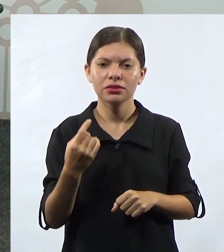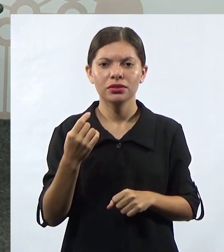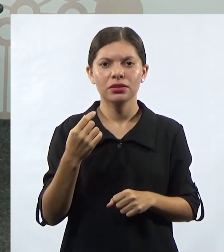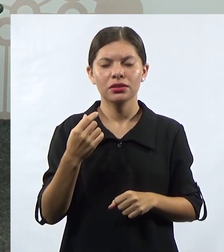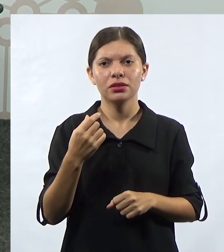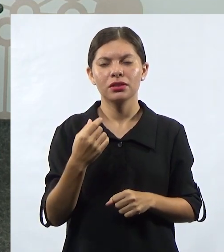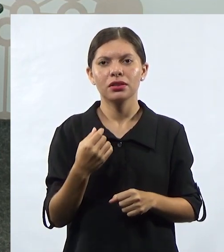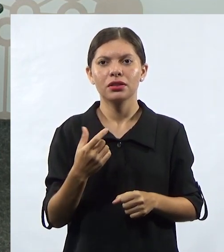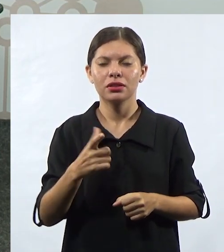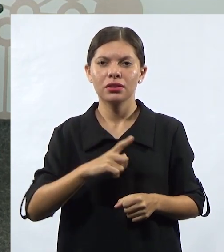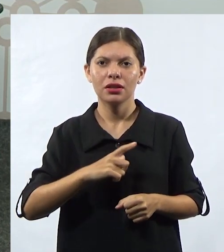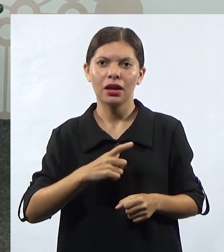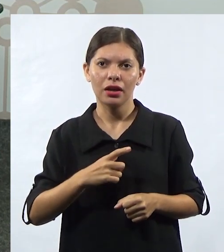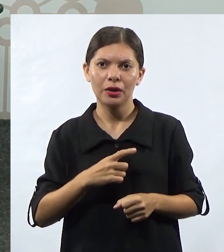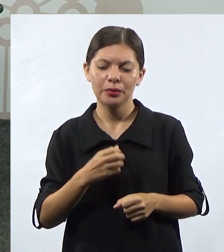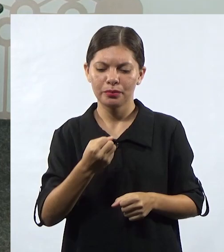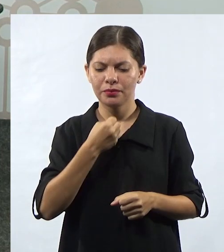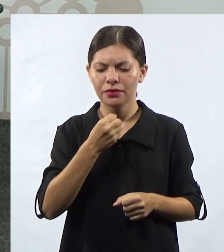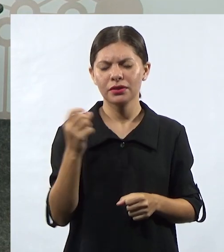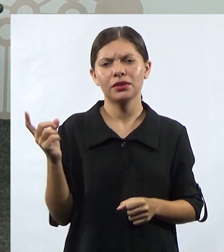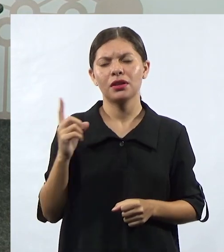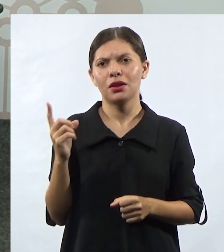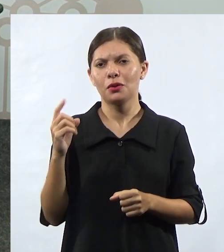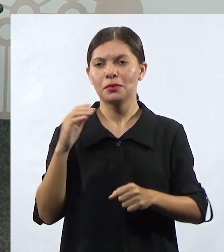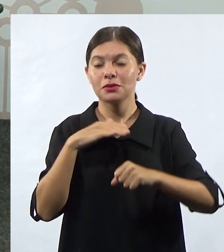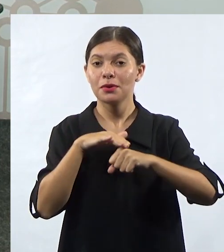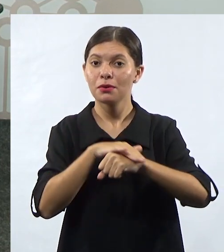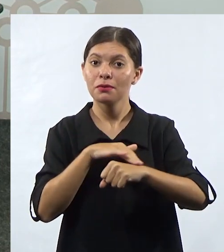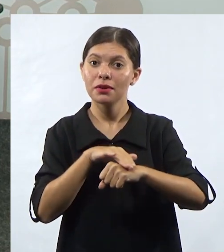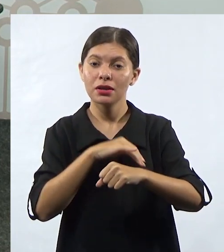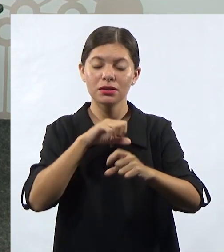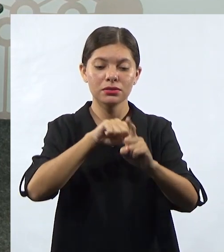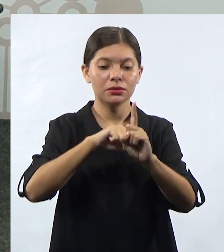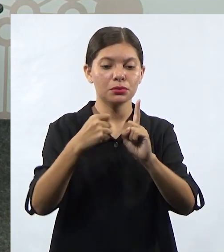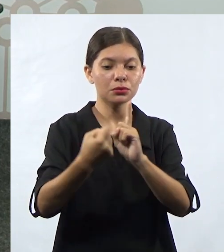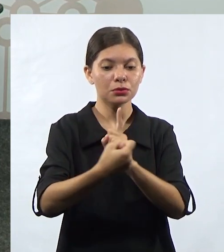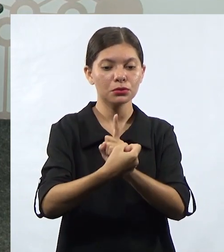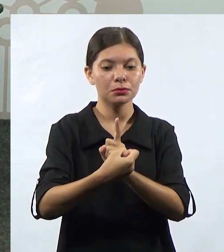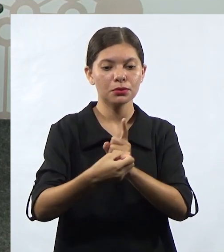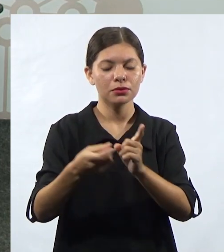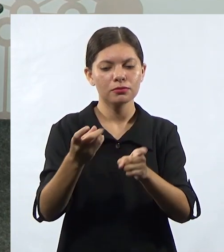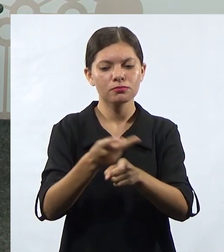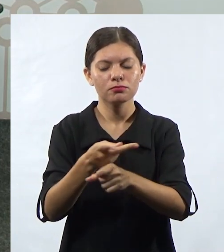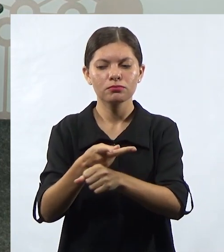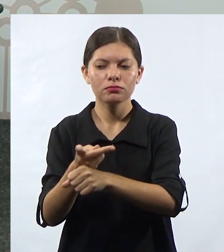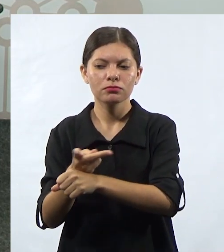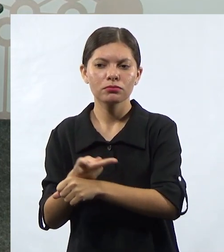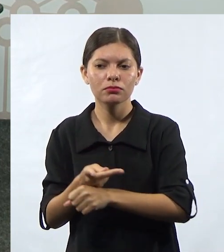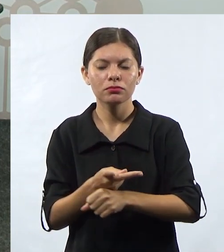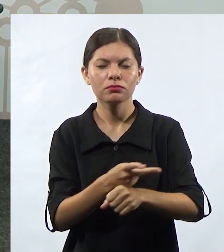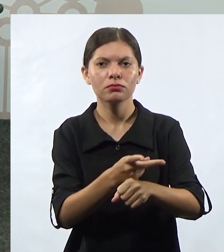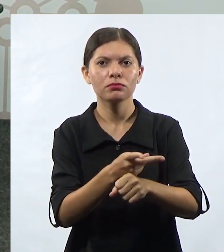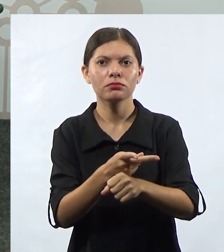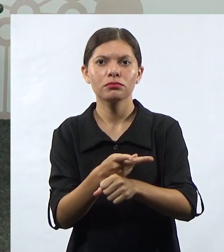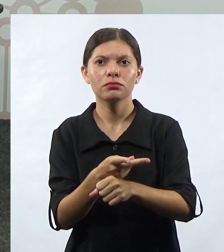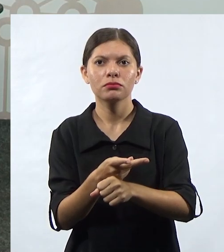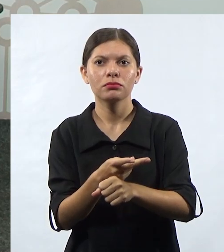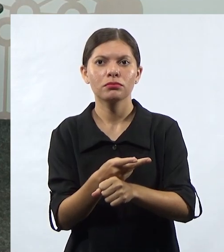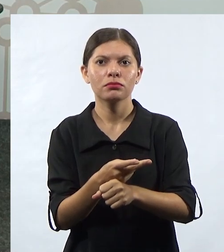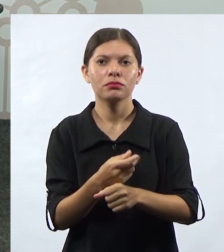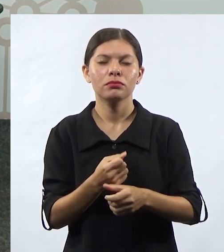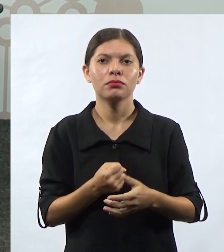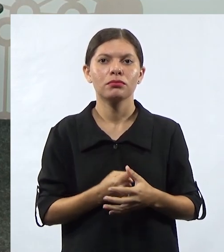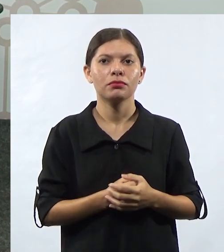chega a ser uma entrevista, mas é uma conversa coletiva de fato, né, professor? Que você vai buscando a ideia. Estou pensando aqui, você pode